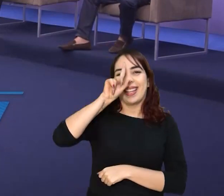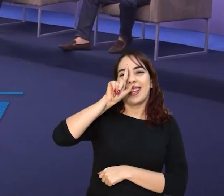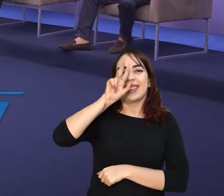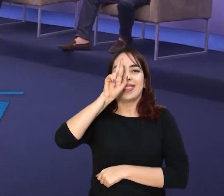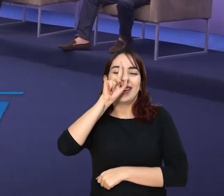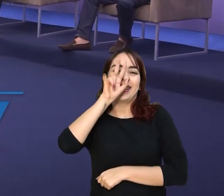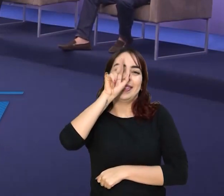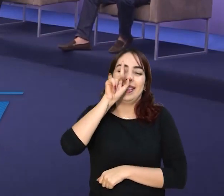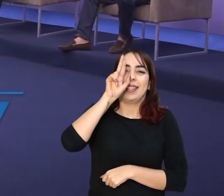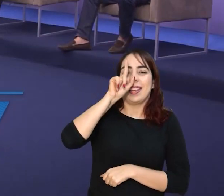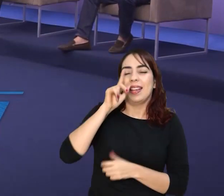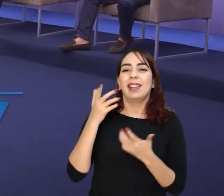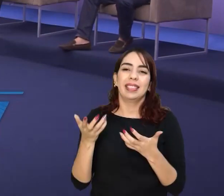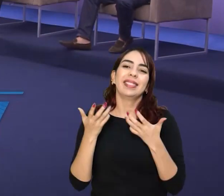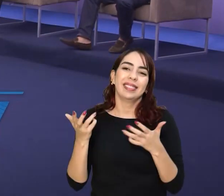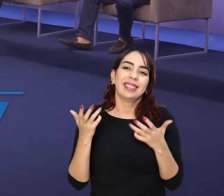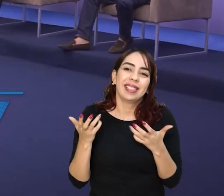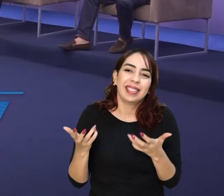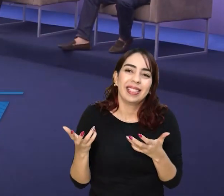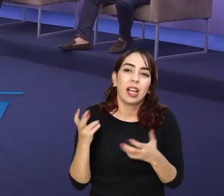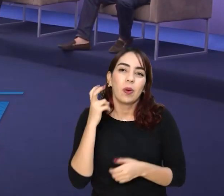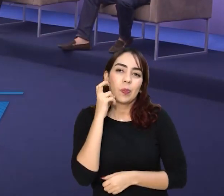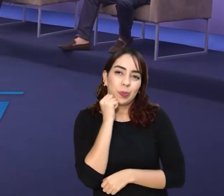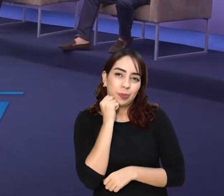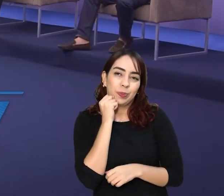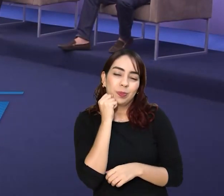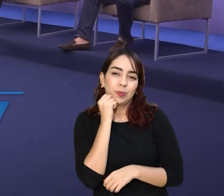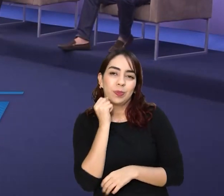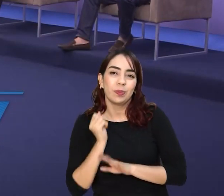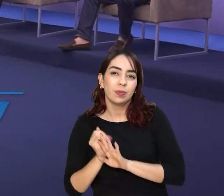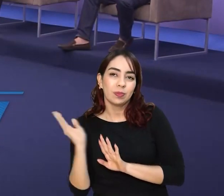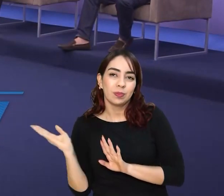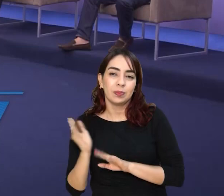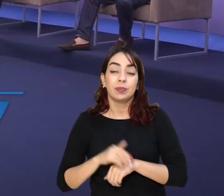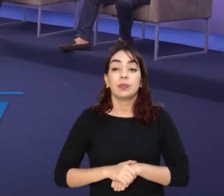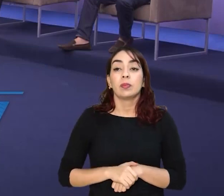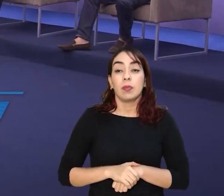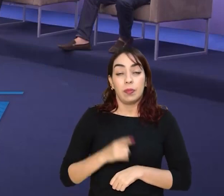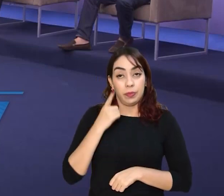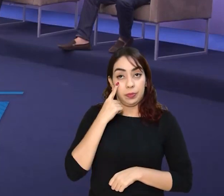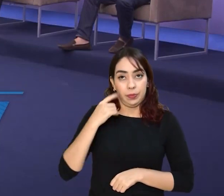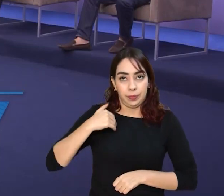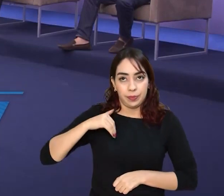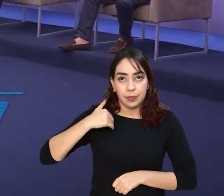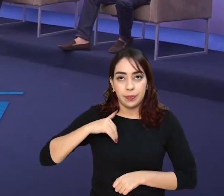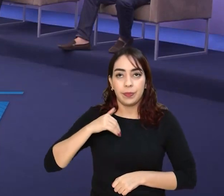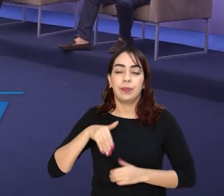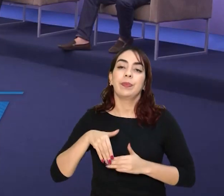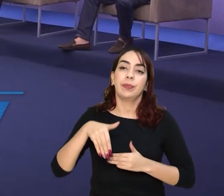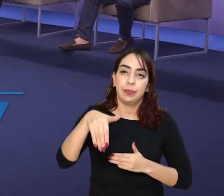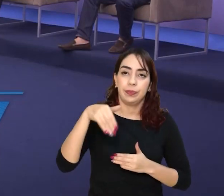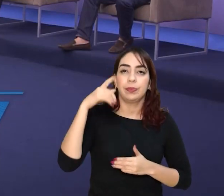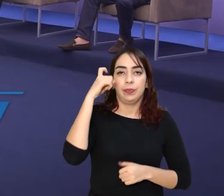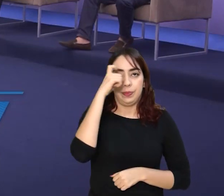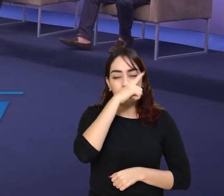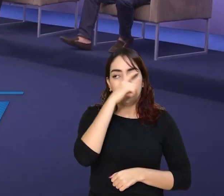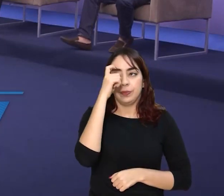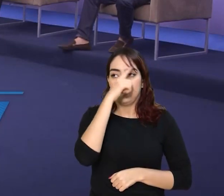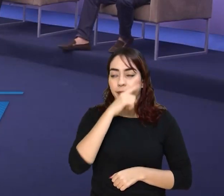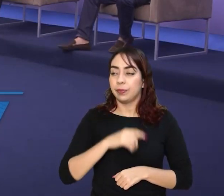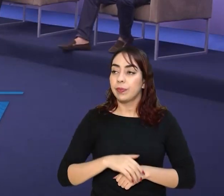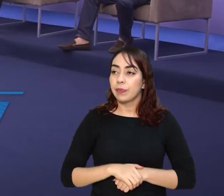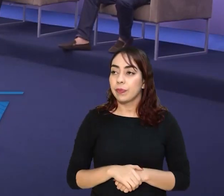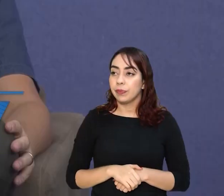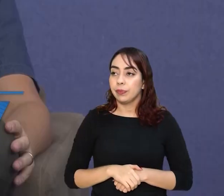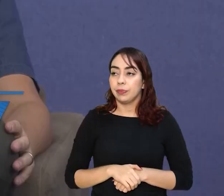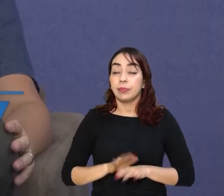quero nem falar isso. Isso mas, do sério de uma agora, forma. O Ceará tem um jogo difícil. Agora, o Ceará jogou muito